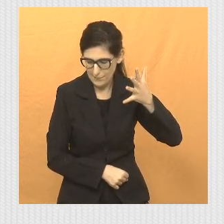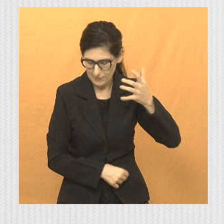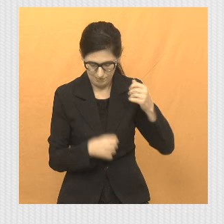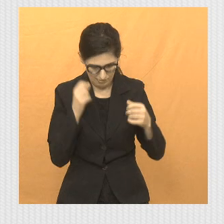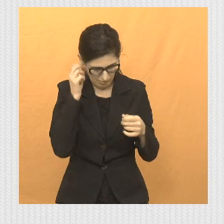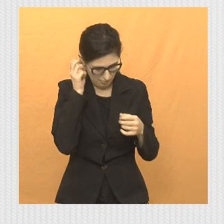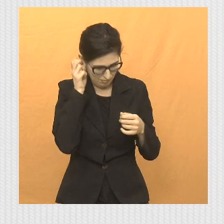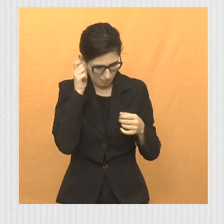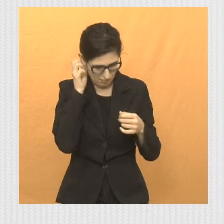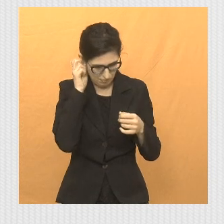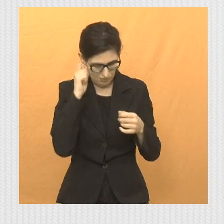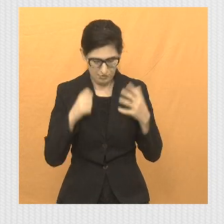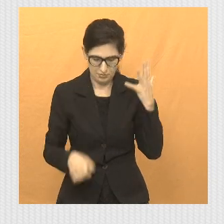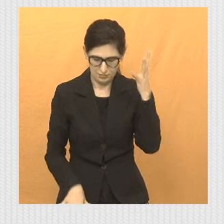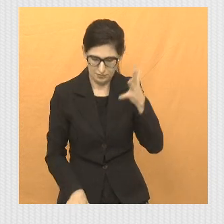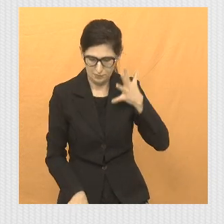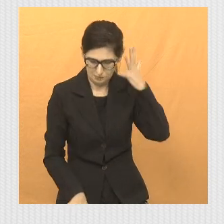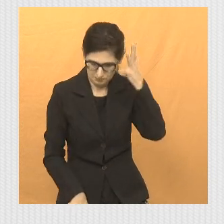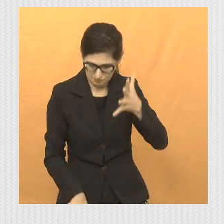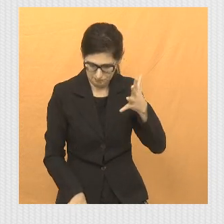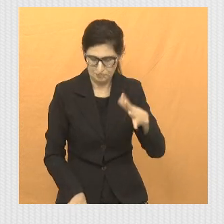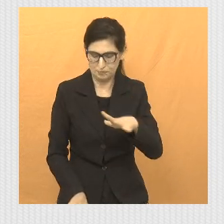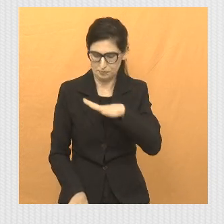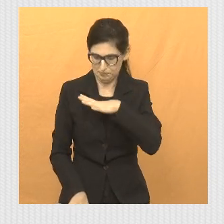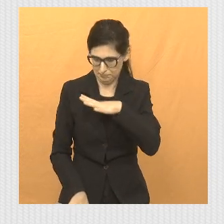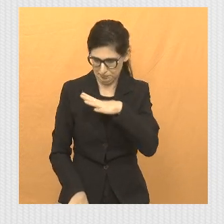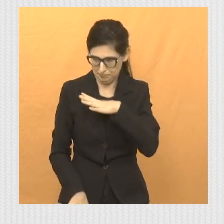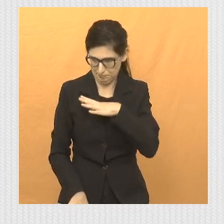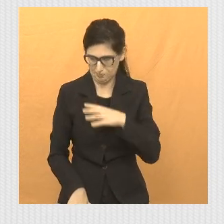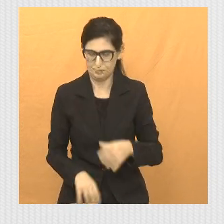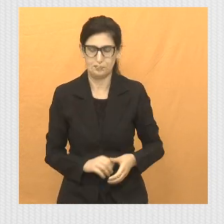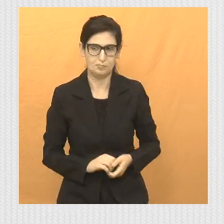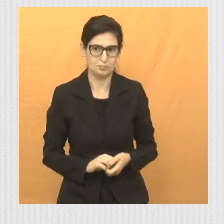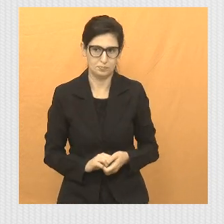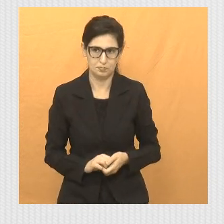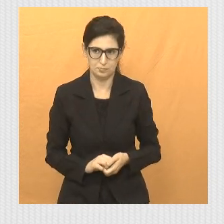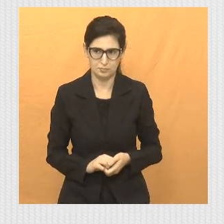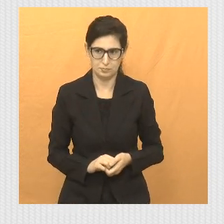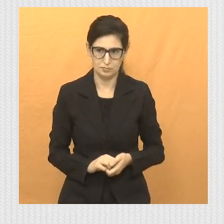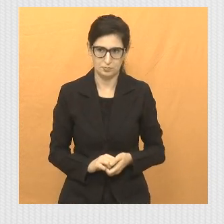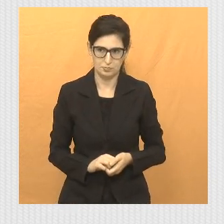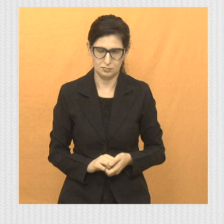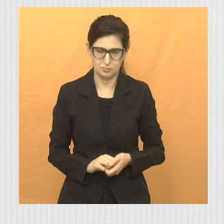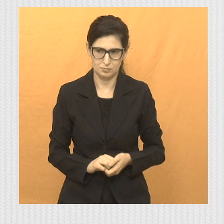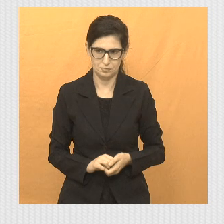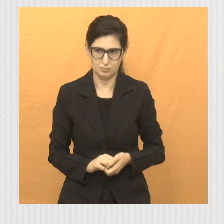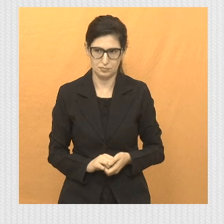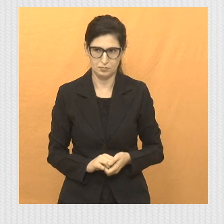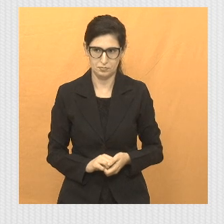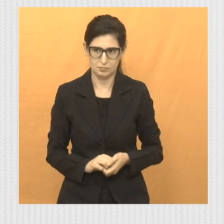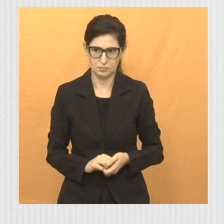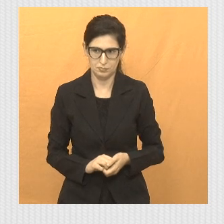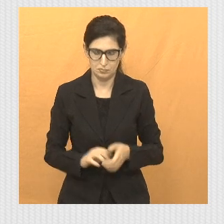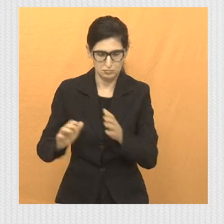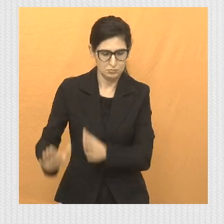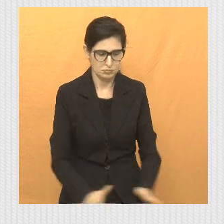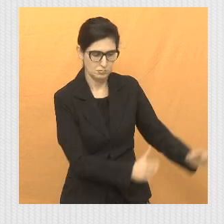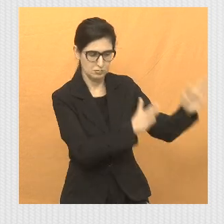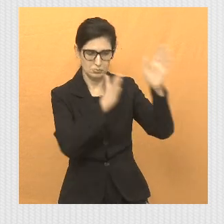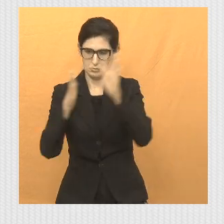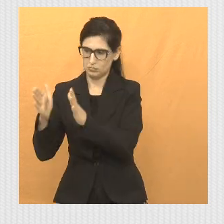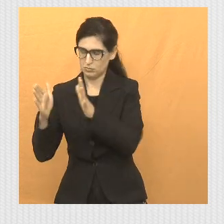das pré-conferências realizadas no município que antecederam a Conferência Municipal de